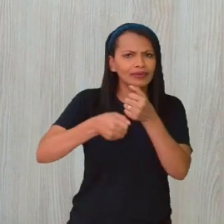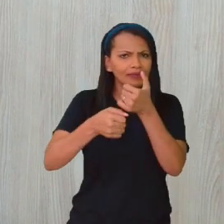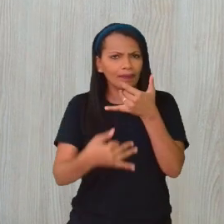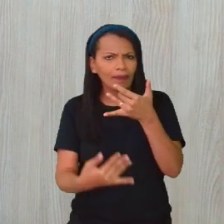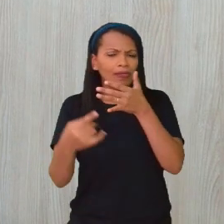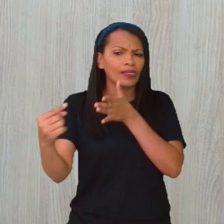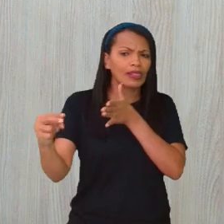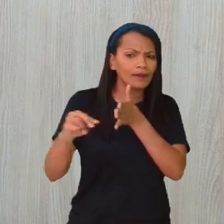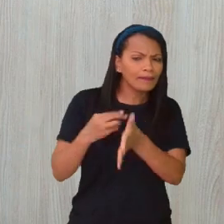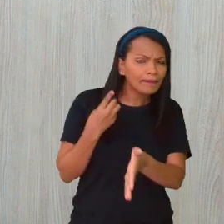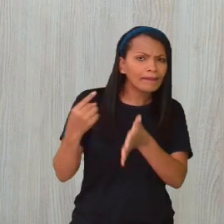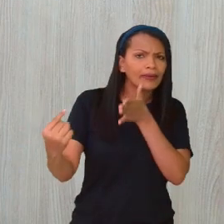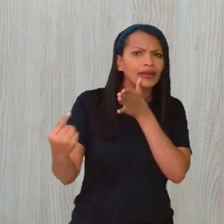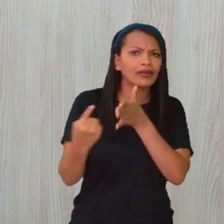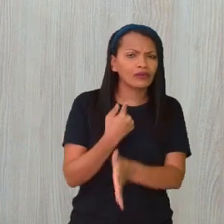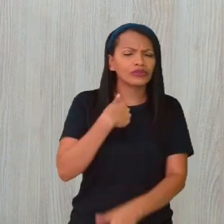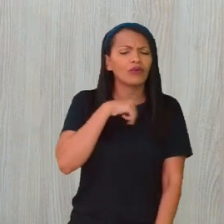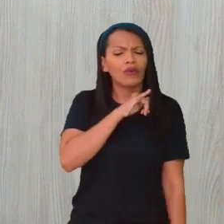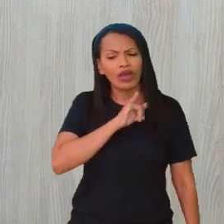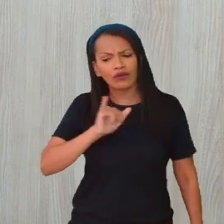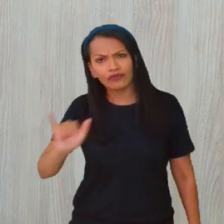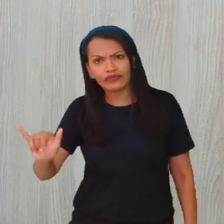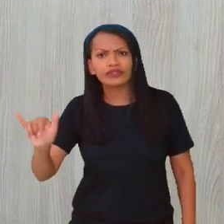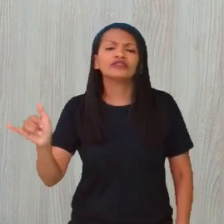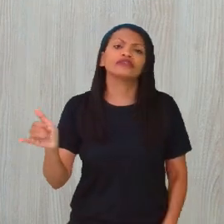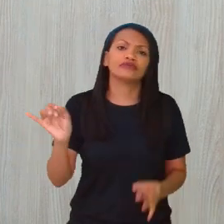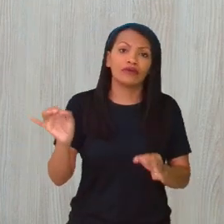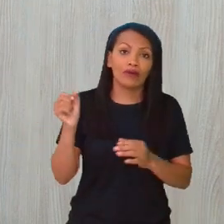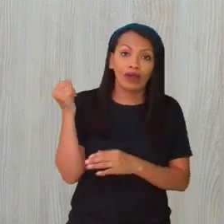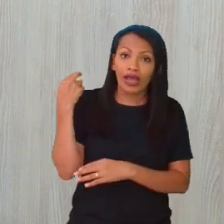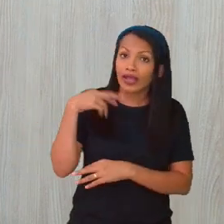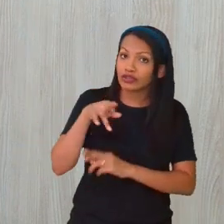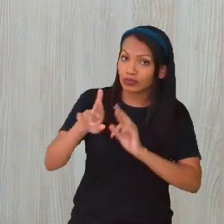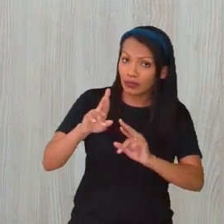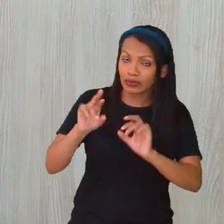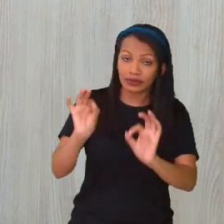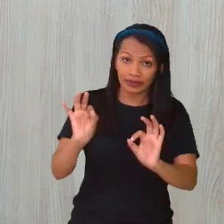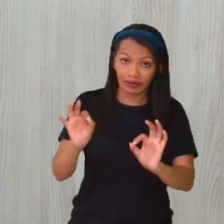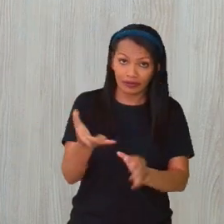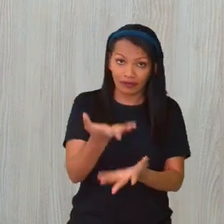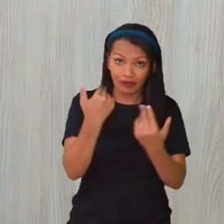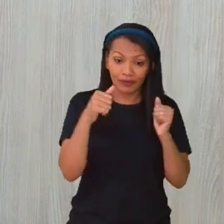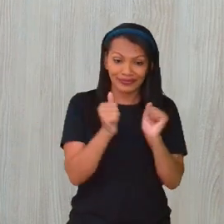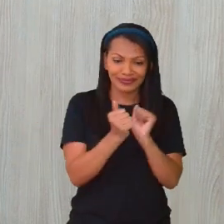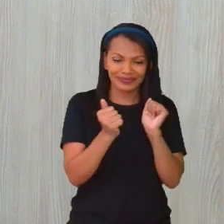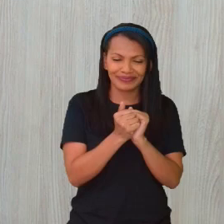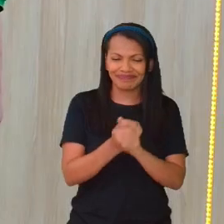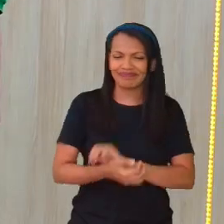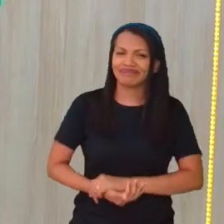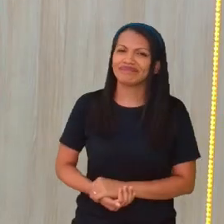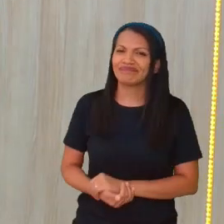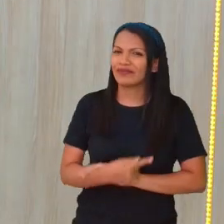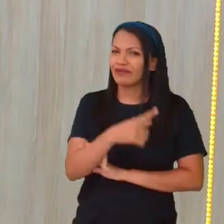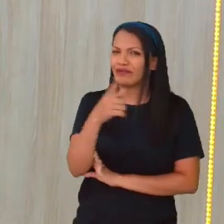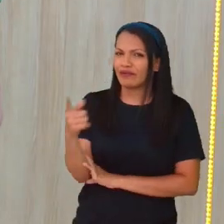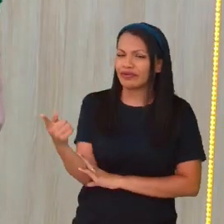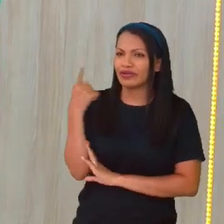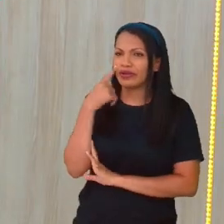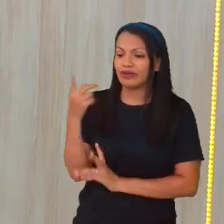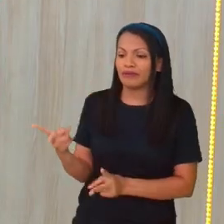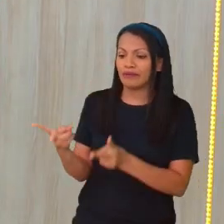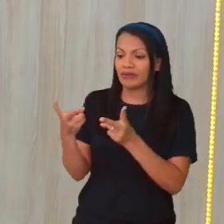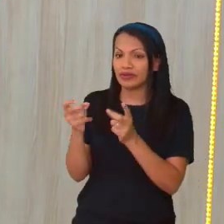sua pergunta direto para o professor, ela tira a dúvida na hora. Vamos junto, professora. Bora lá. Vocês vão perceber